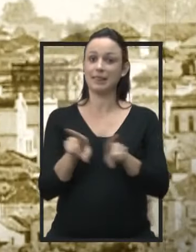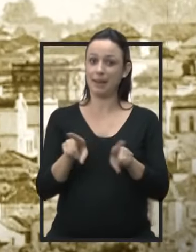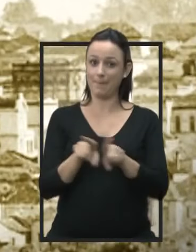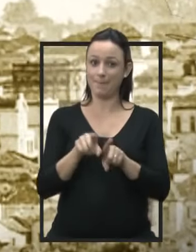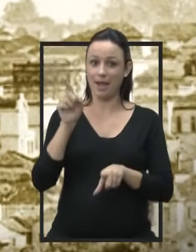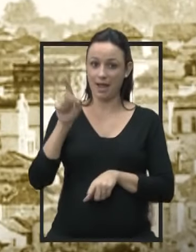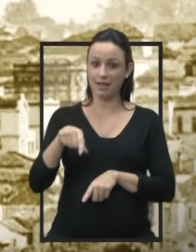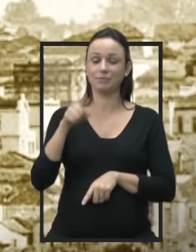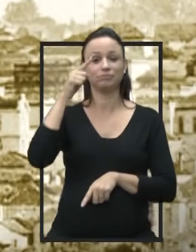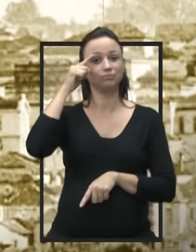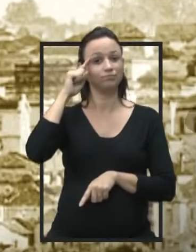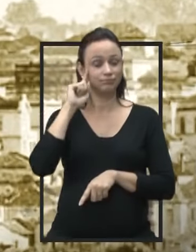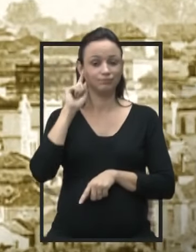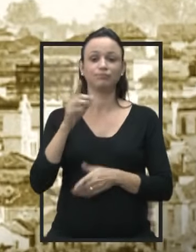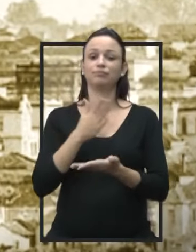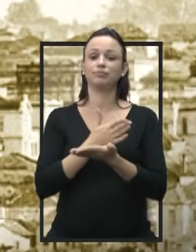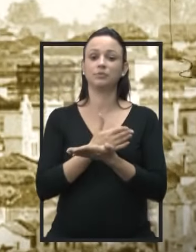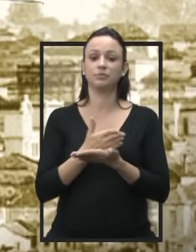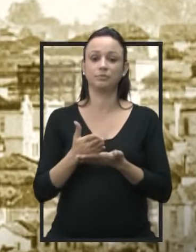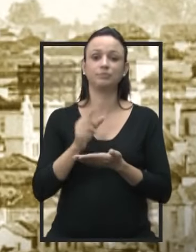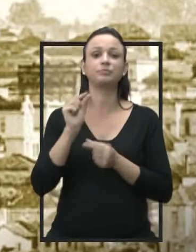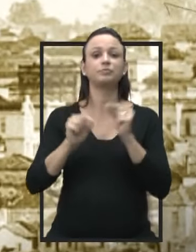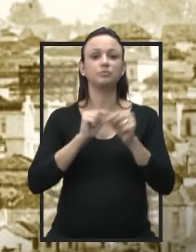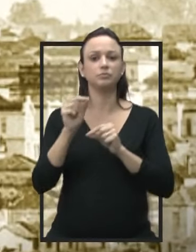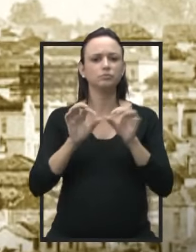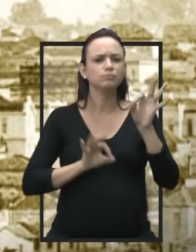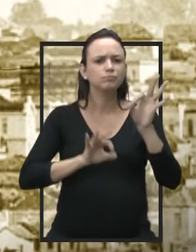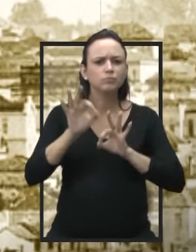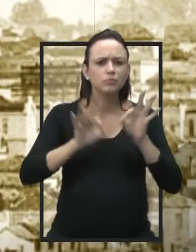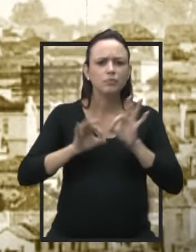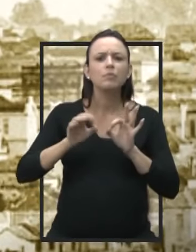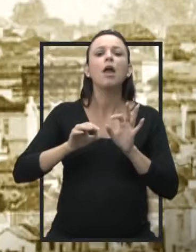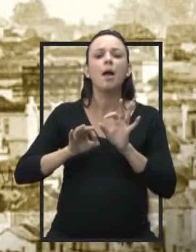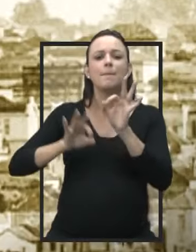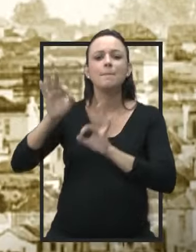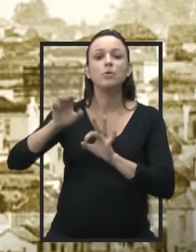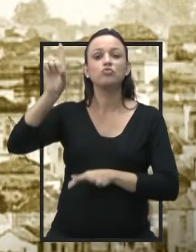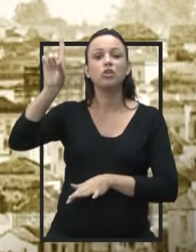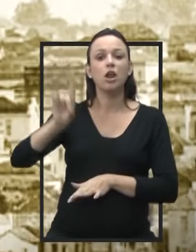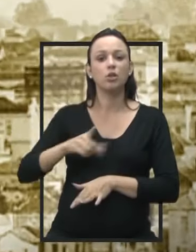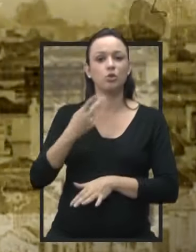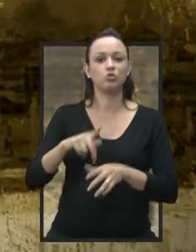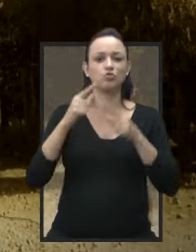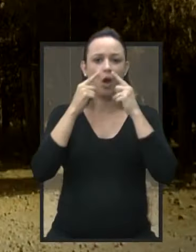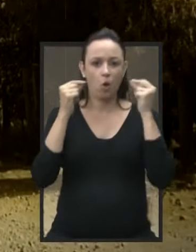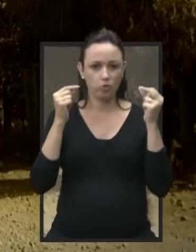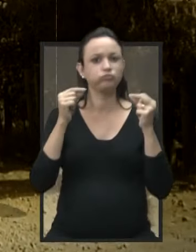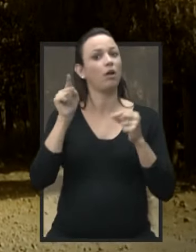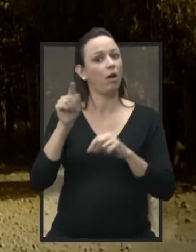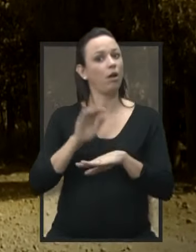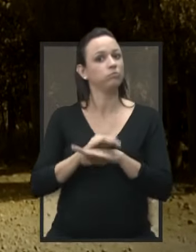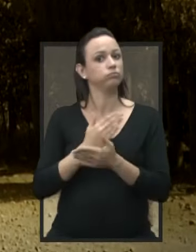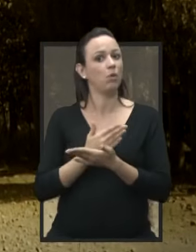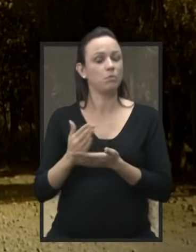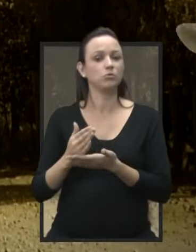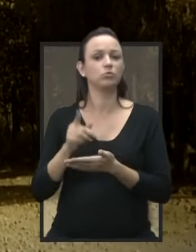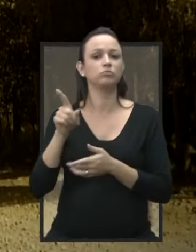Também foi Zezinho Magalhães quem deu início à organização de um plano diretor para a cidade de Jaú. Ele